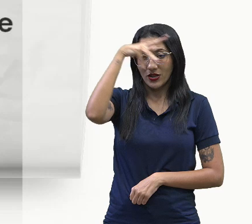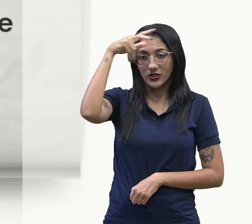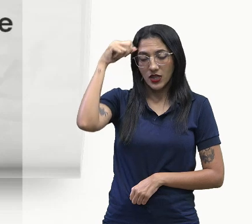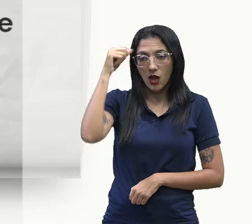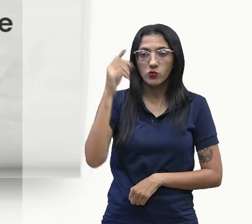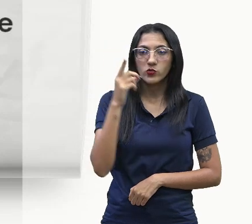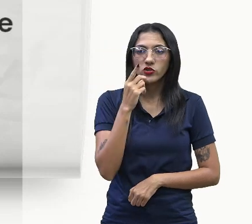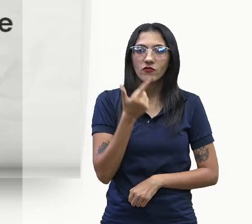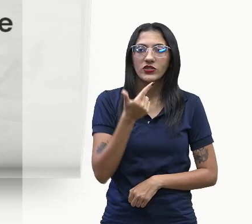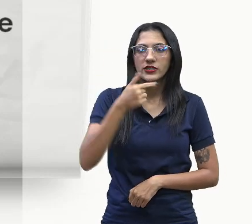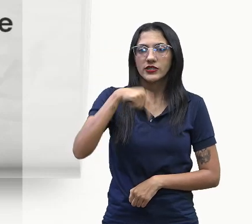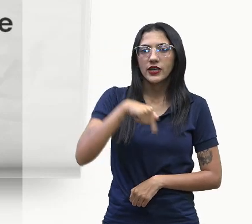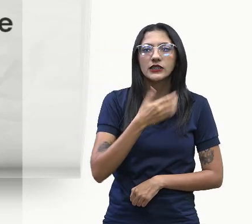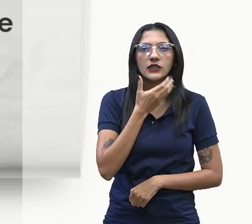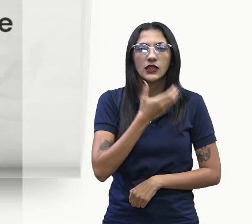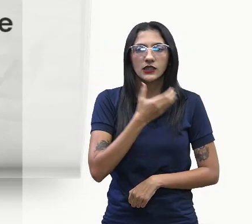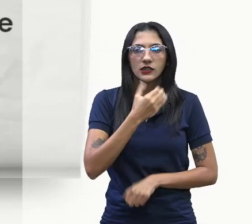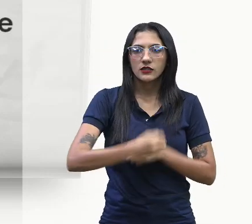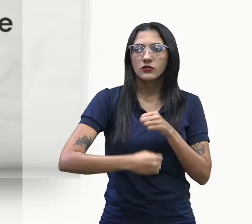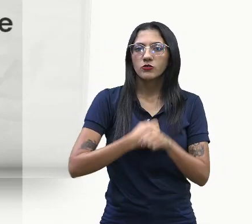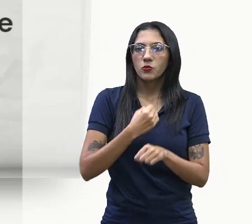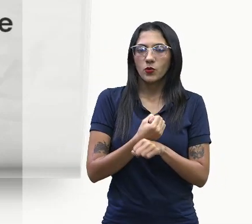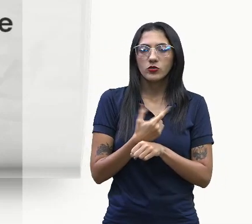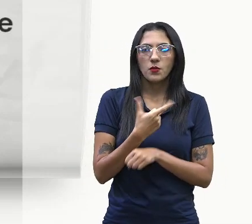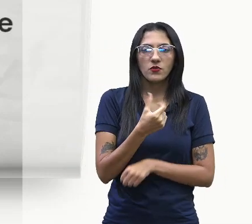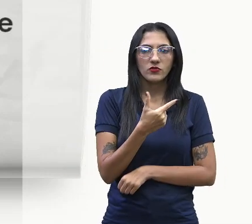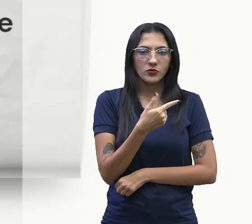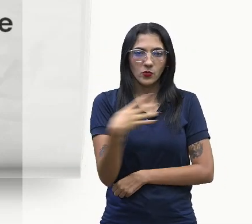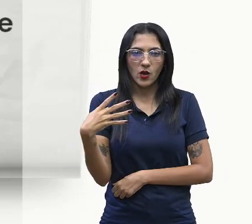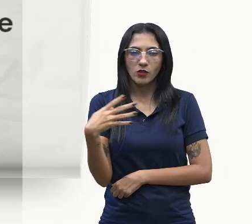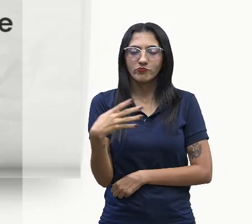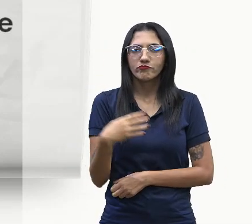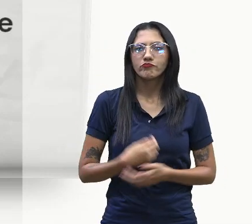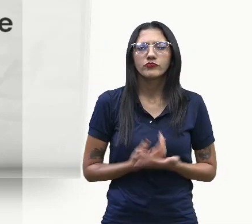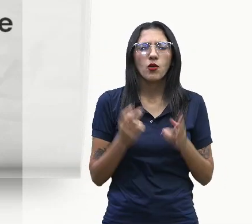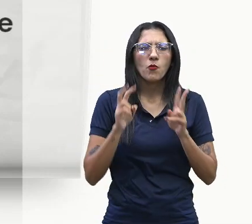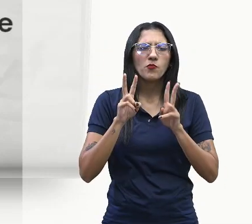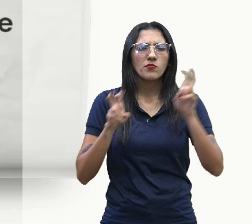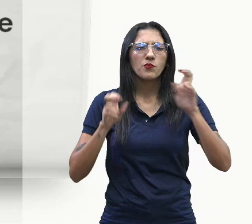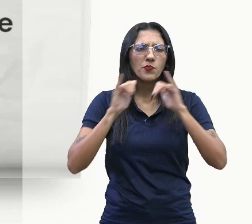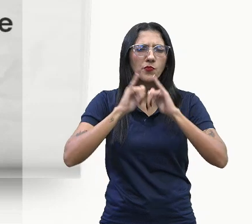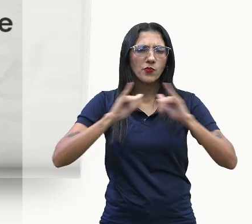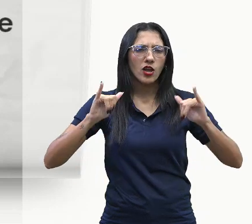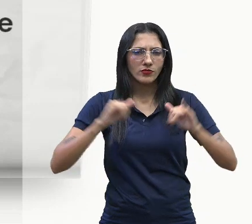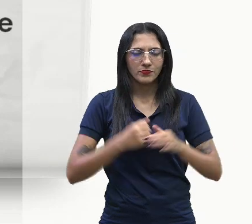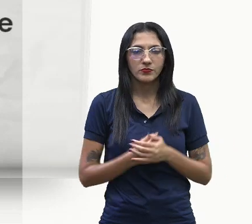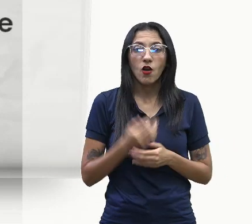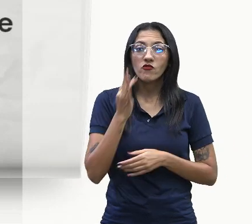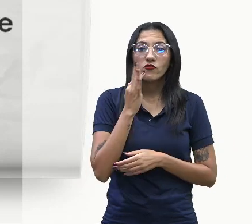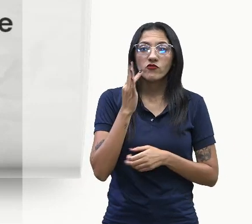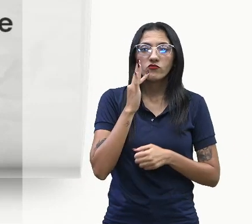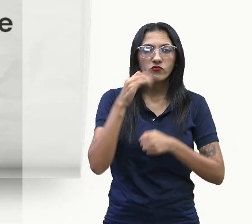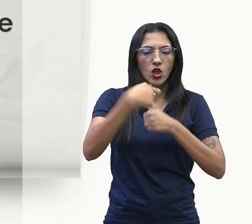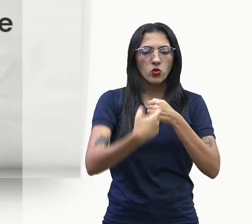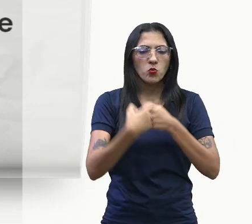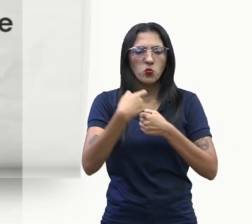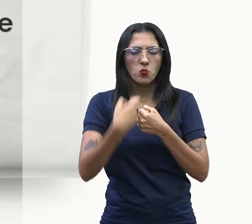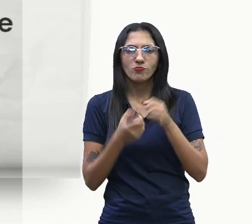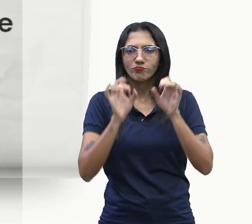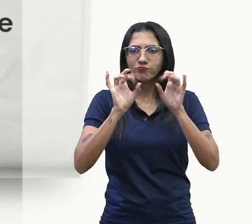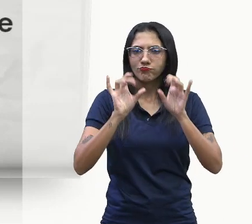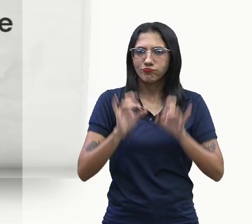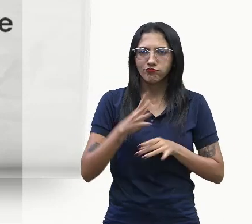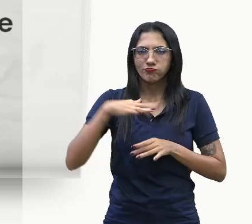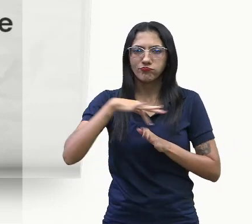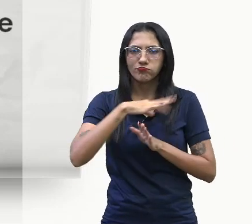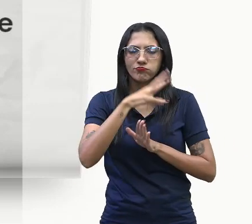dezembro de 2024. A manchete da notícia: Tucumã, o tesouro da Amazônia,